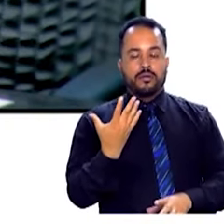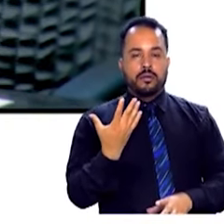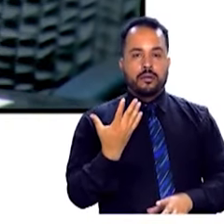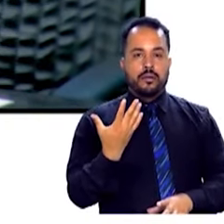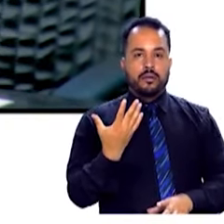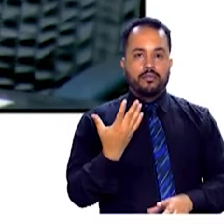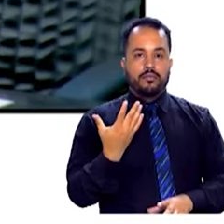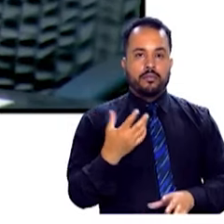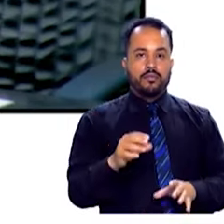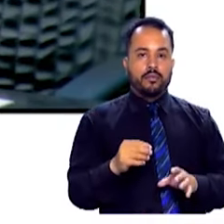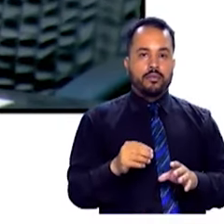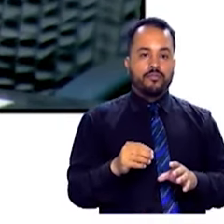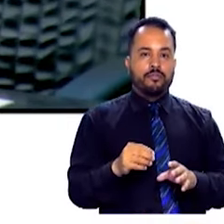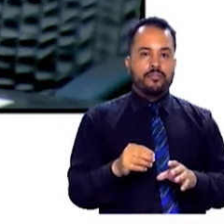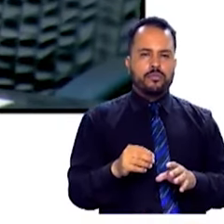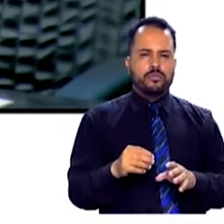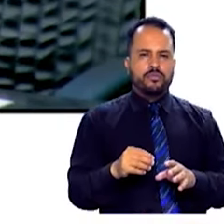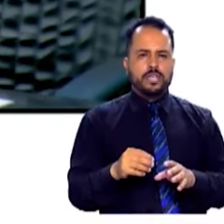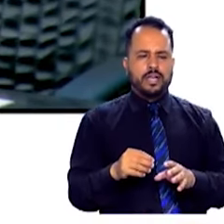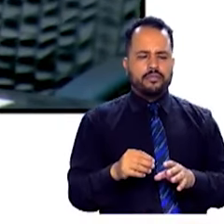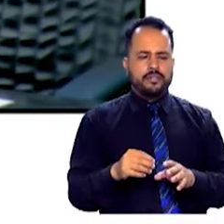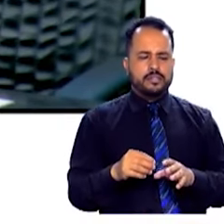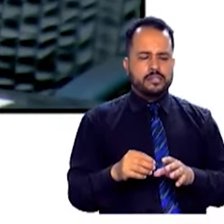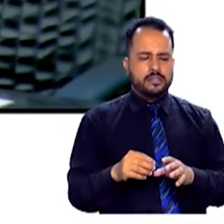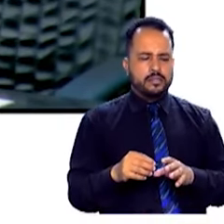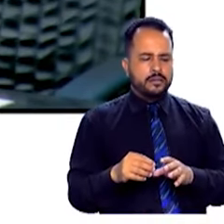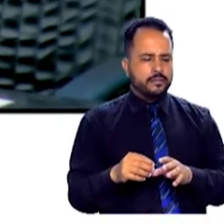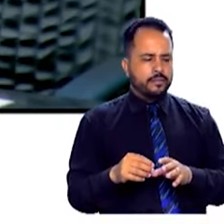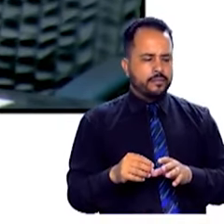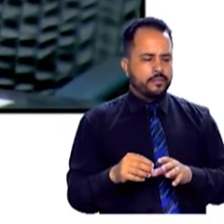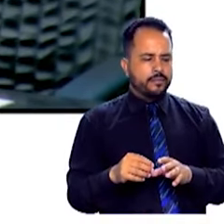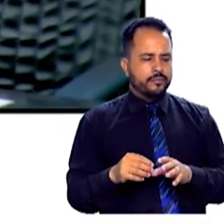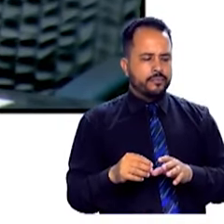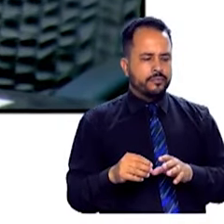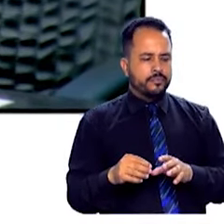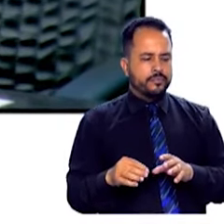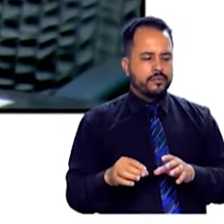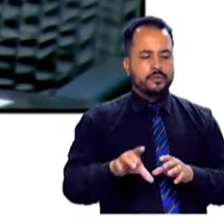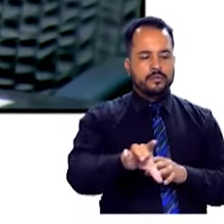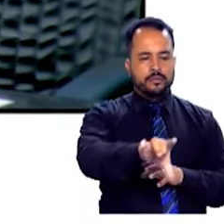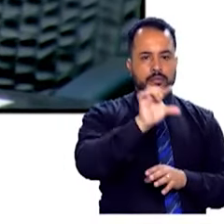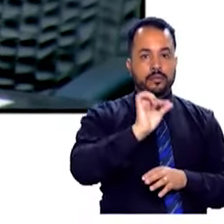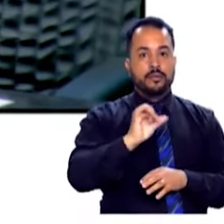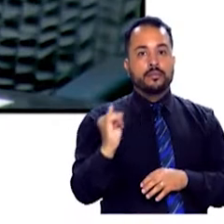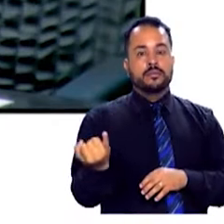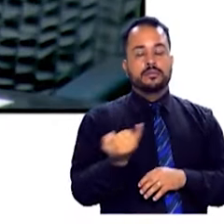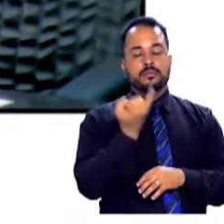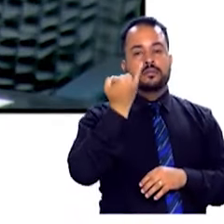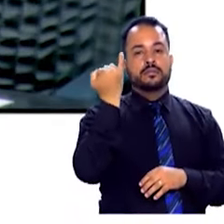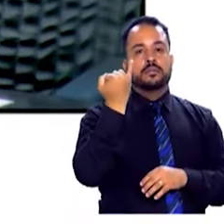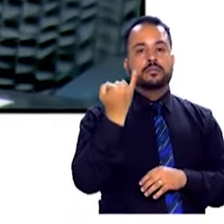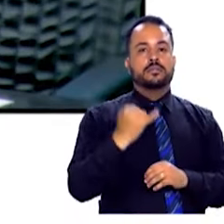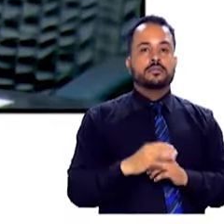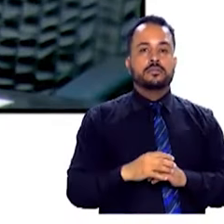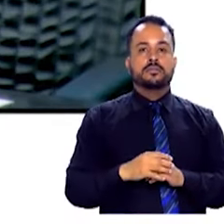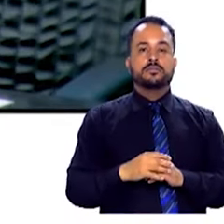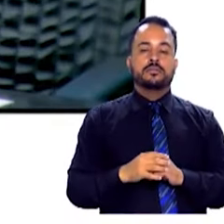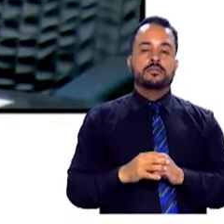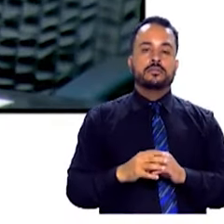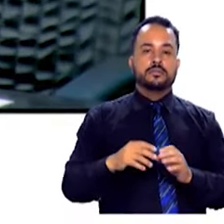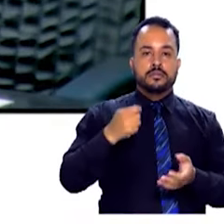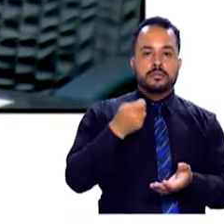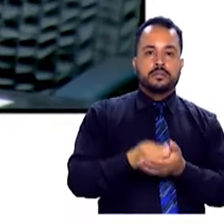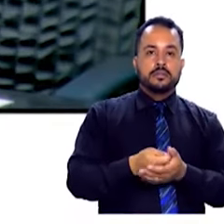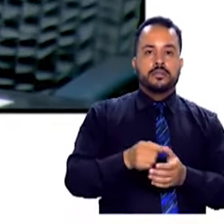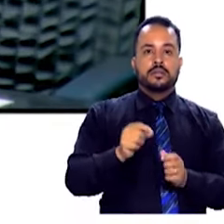por jurisprudência que é a transcendência constitucional eh a partir da decisão preferida no